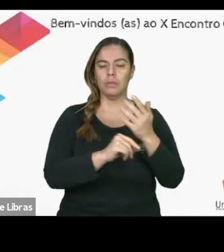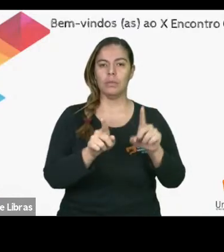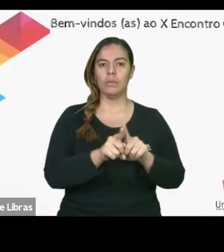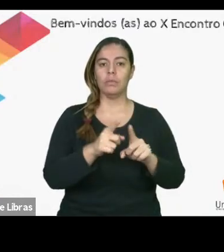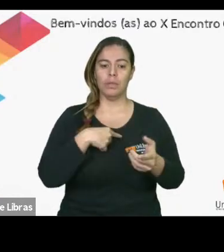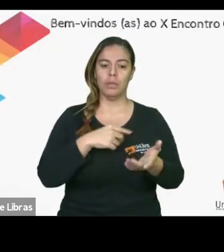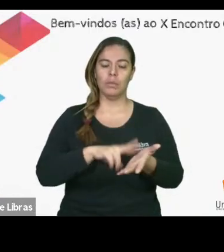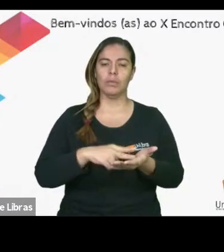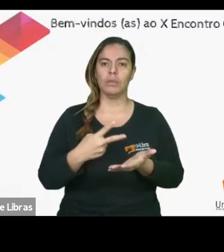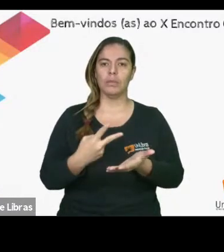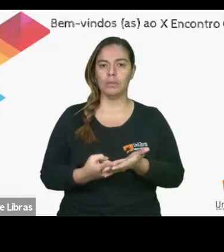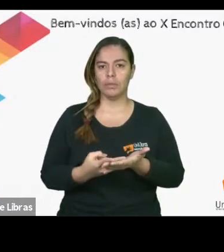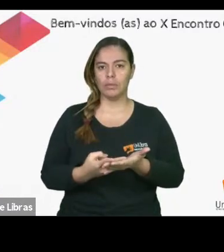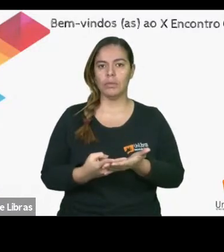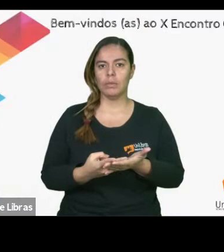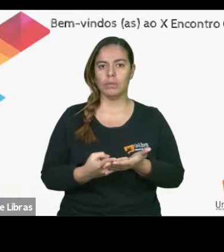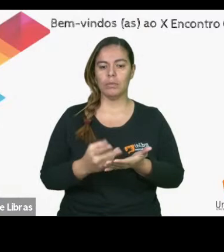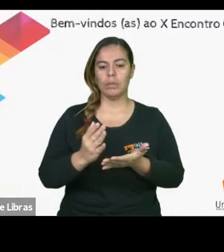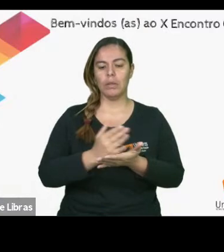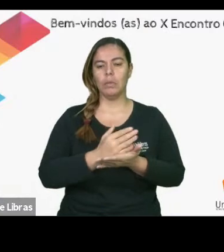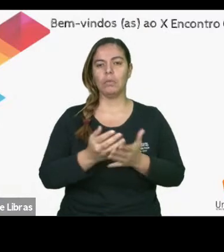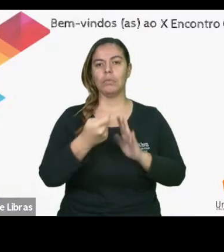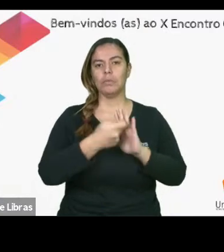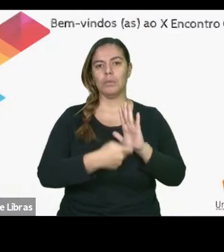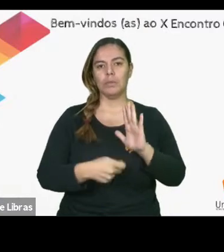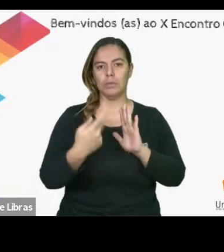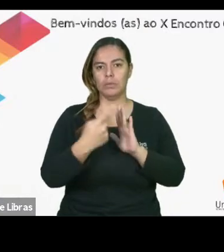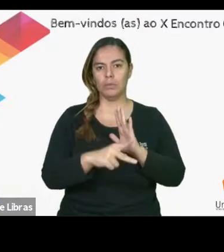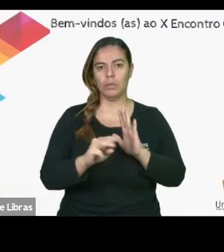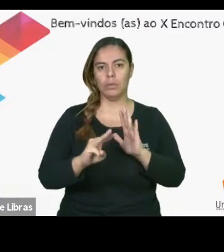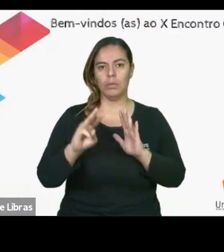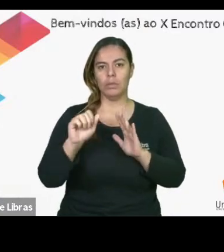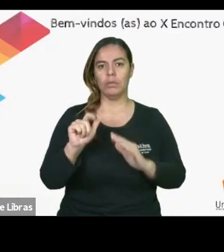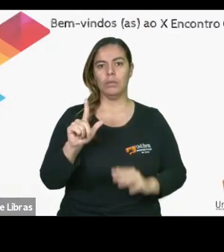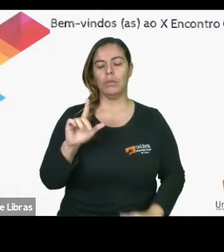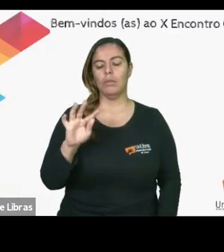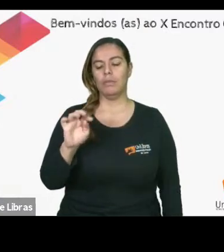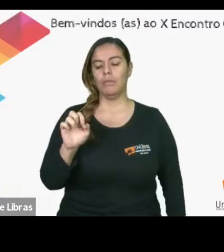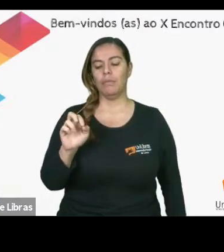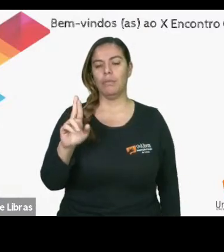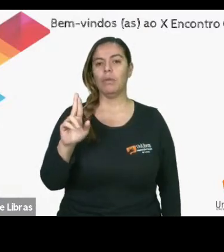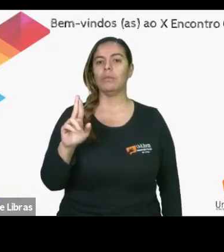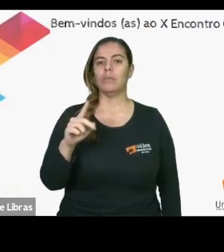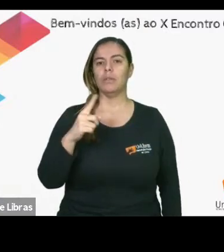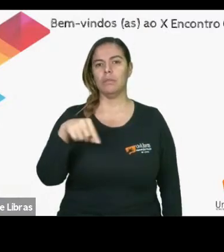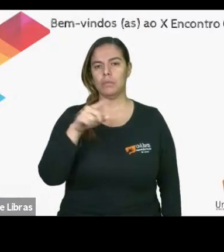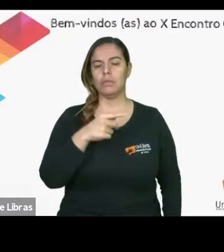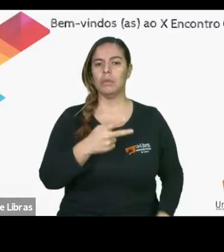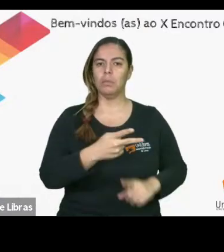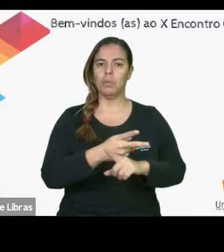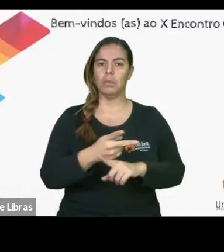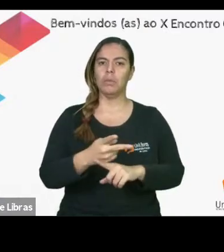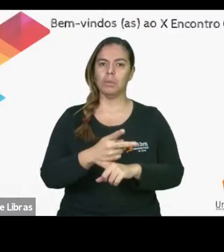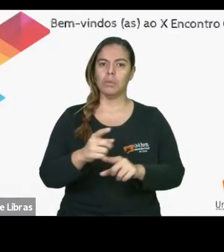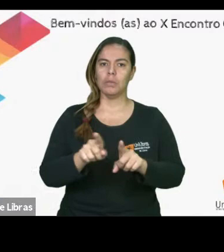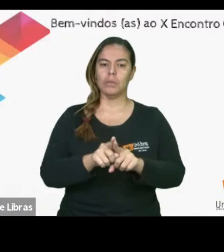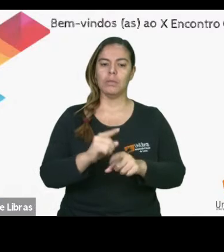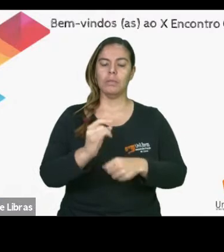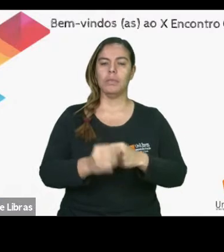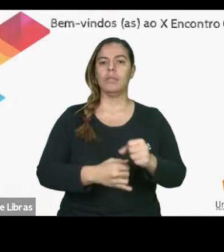traduzindo alguns textos deles, Walter Ong. Procurei na internet, porque